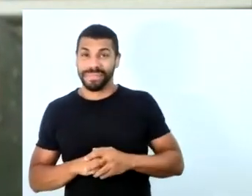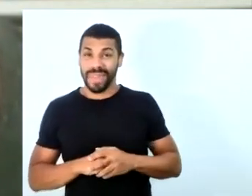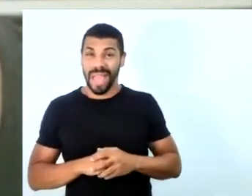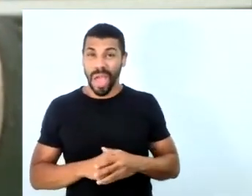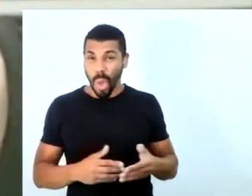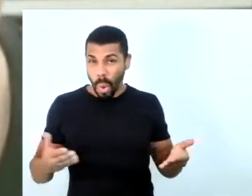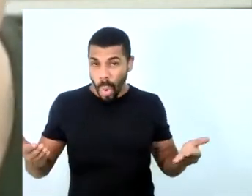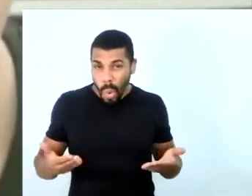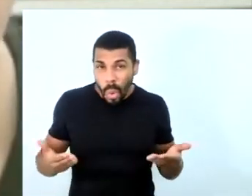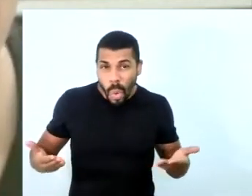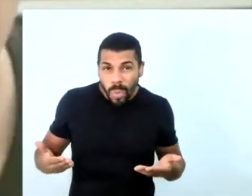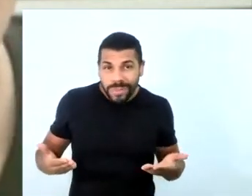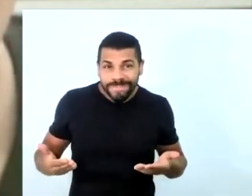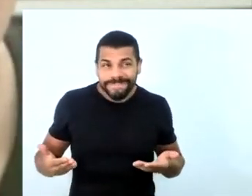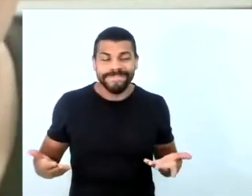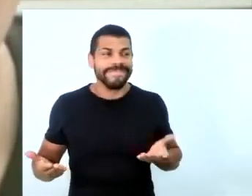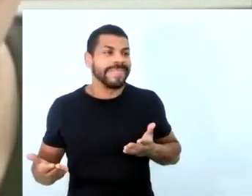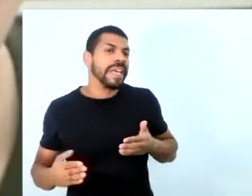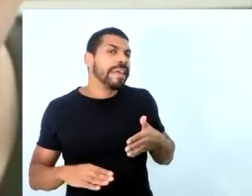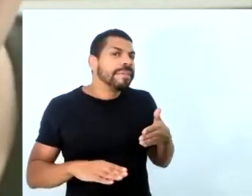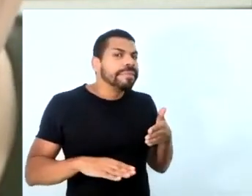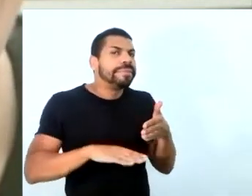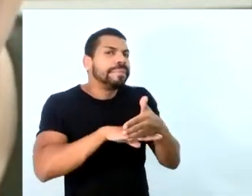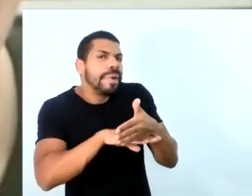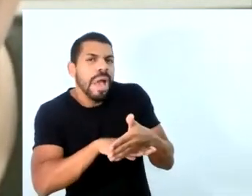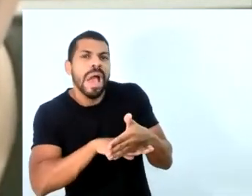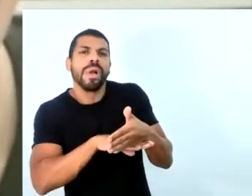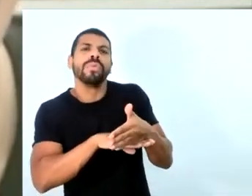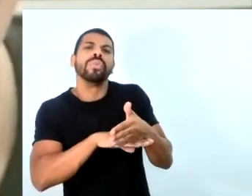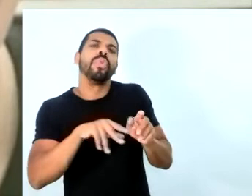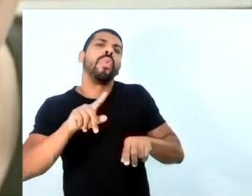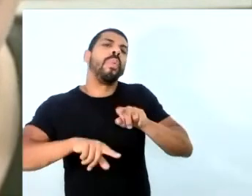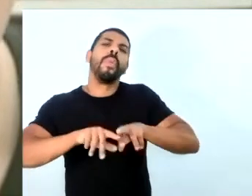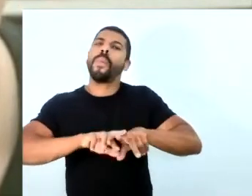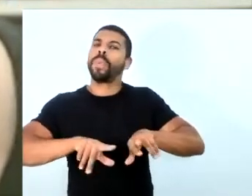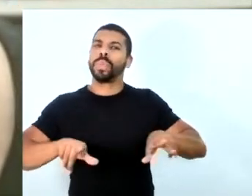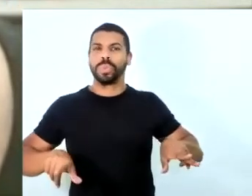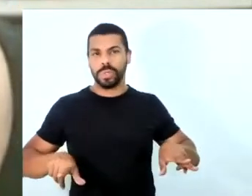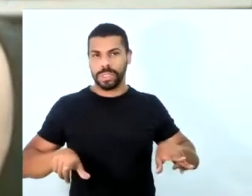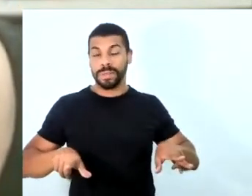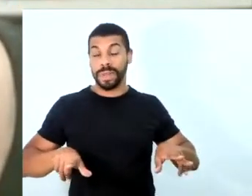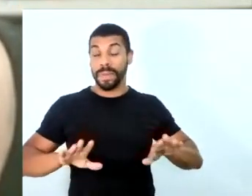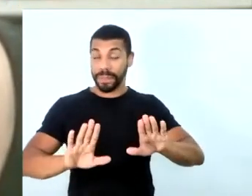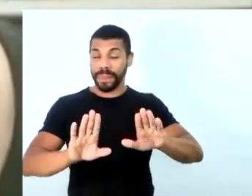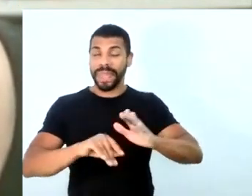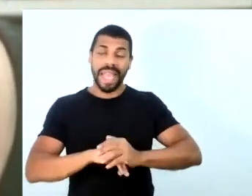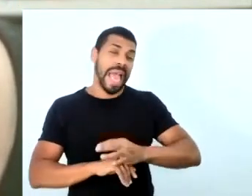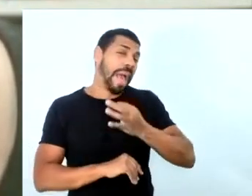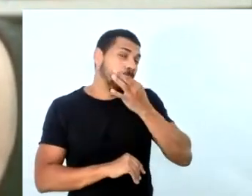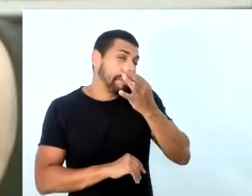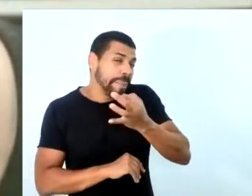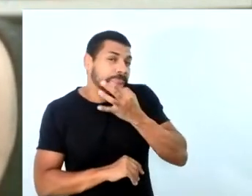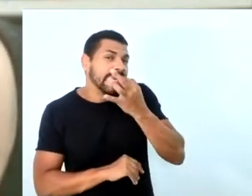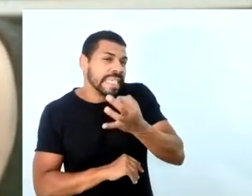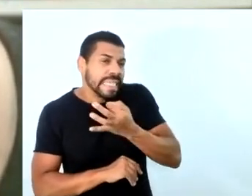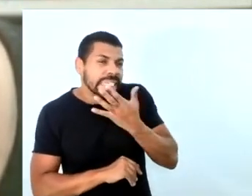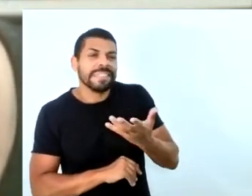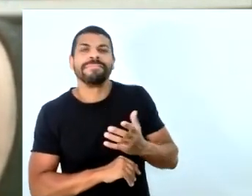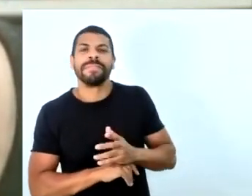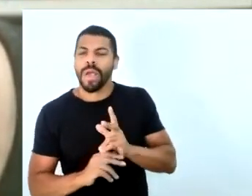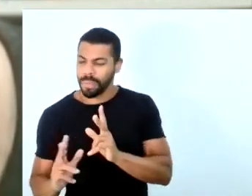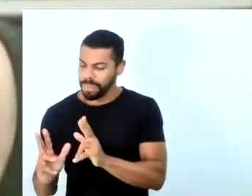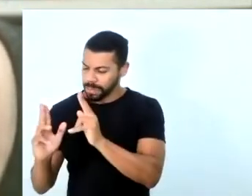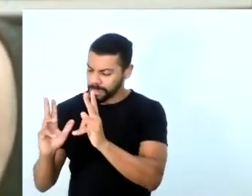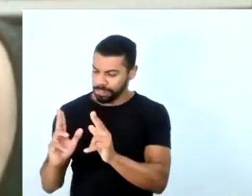bem difícil acessar os equipamentos. Mas eu acho que a montagem é